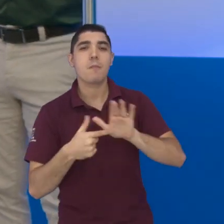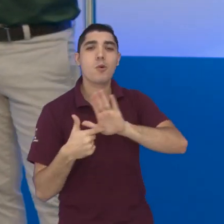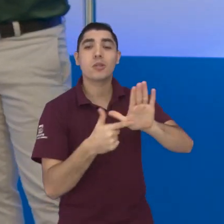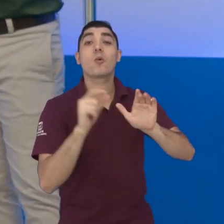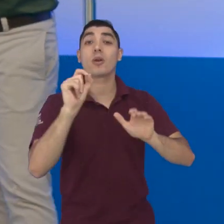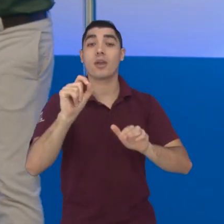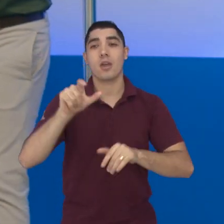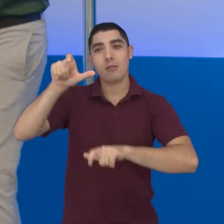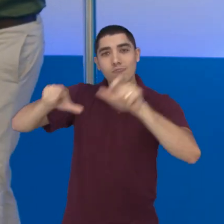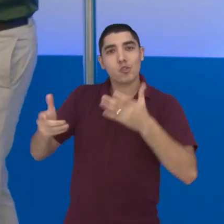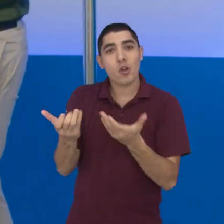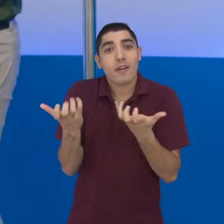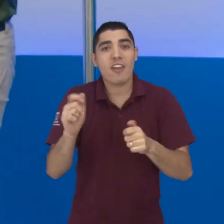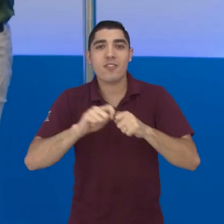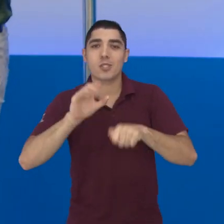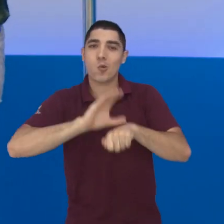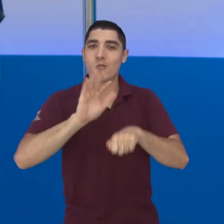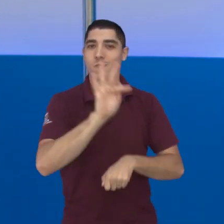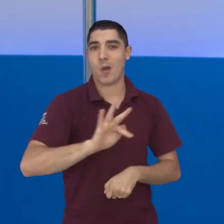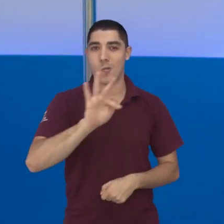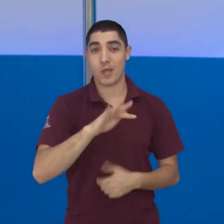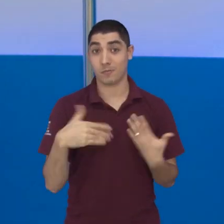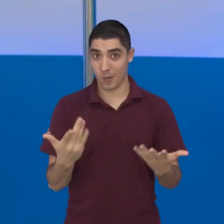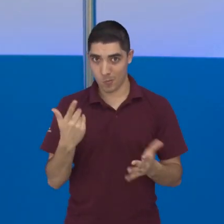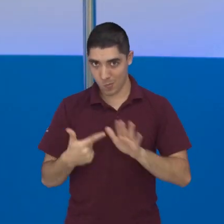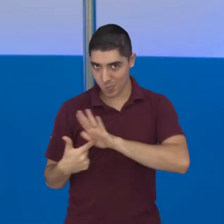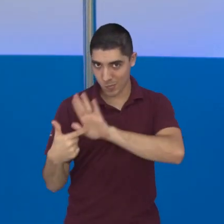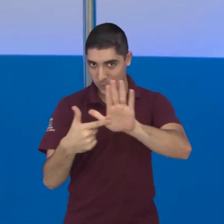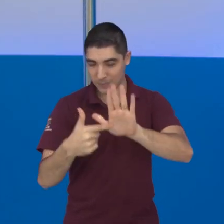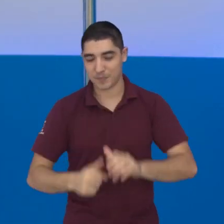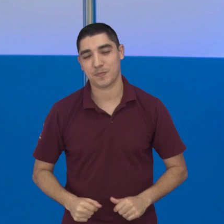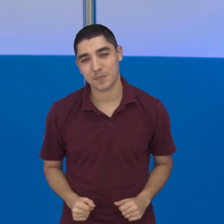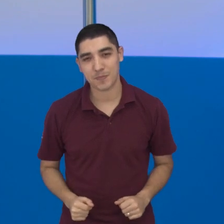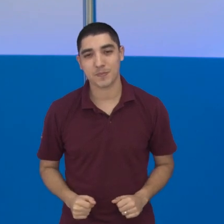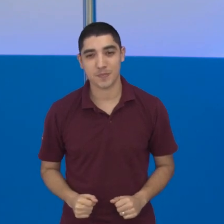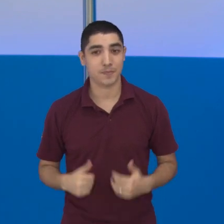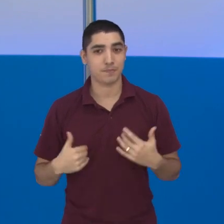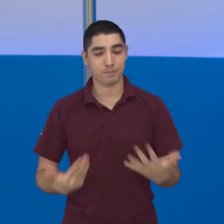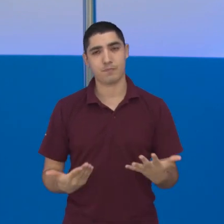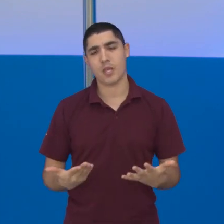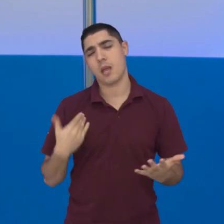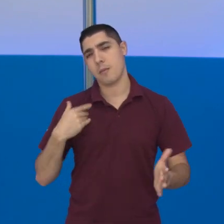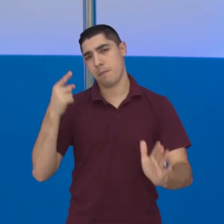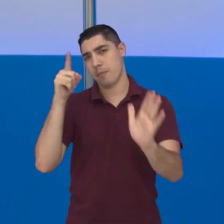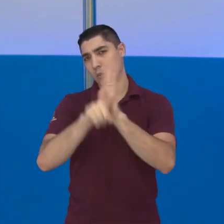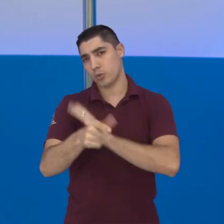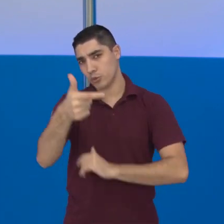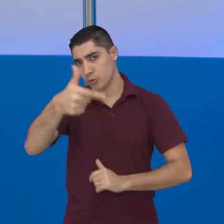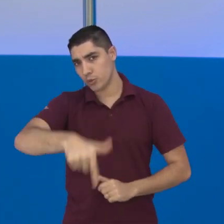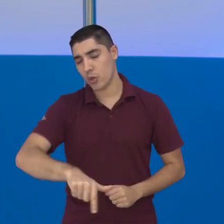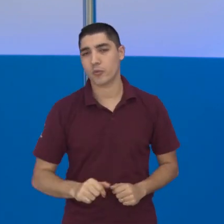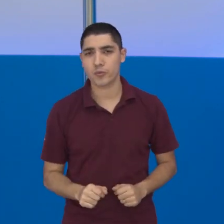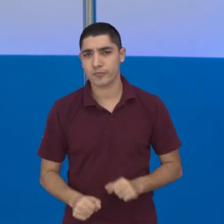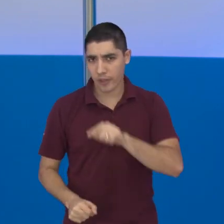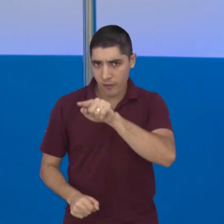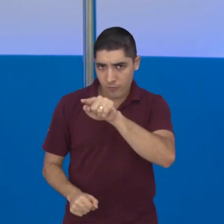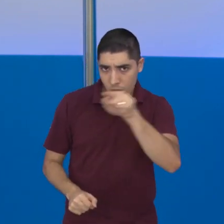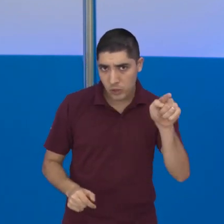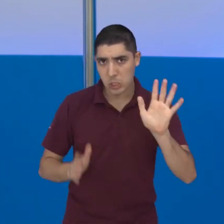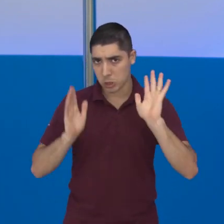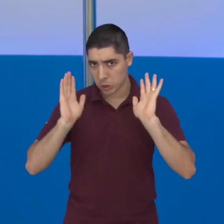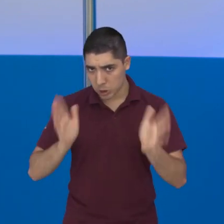jovens para os cursos de nível superior Então vamos de notícia pois é eu refaço aqui a pergunta que eu abri o jornal